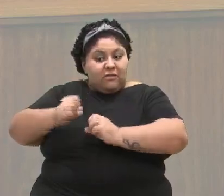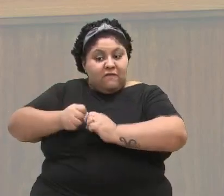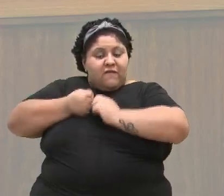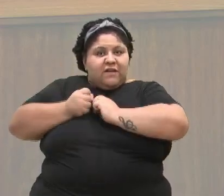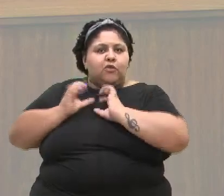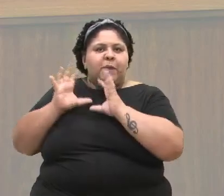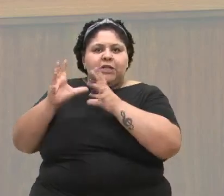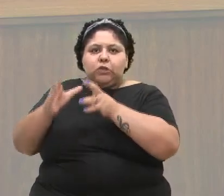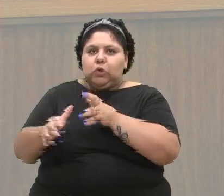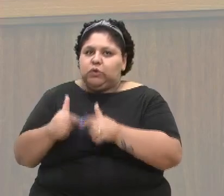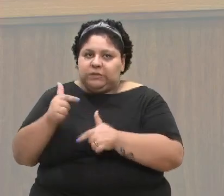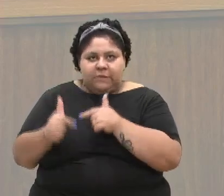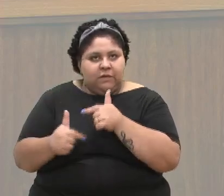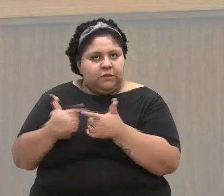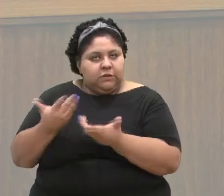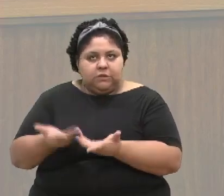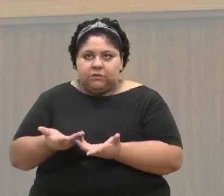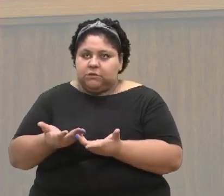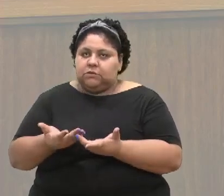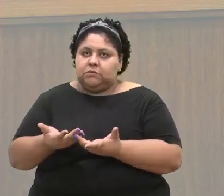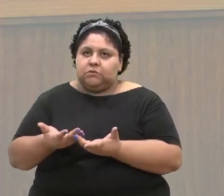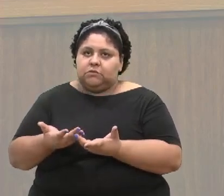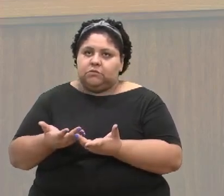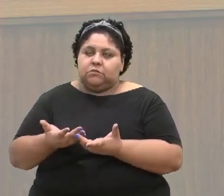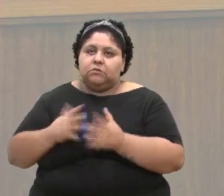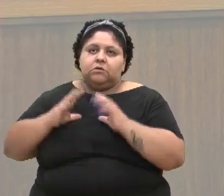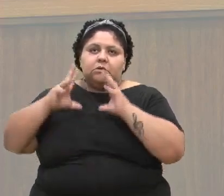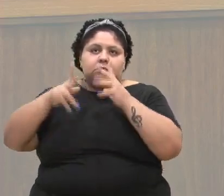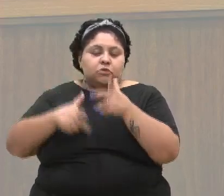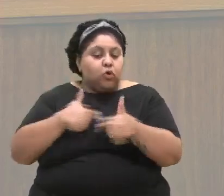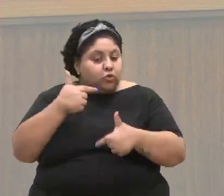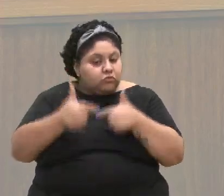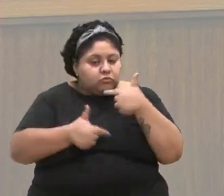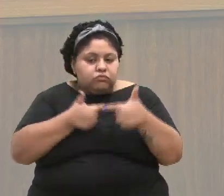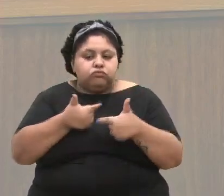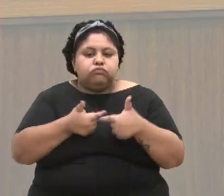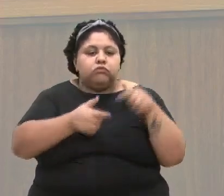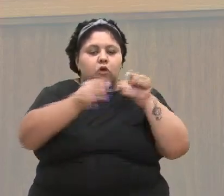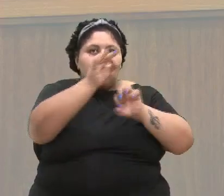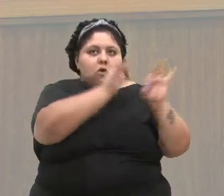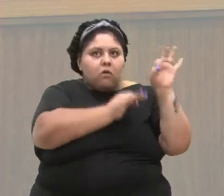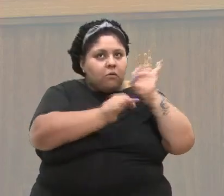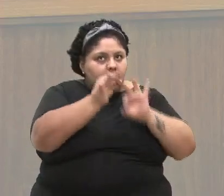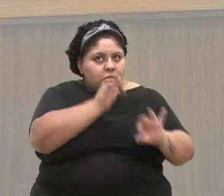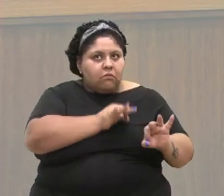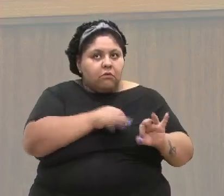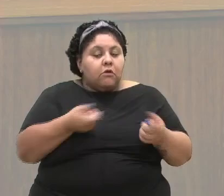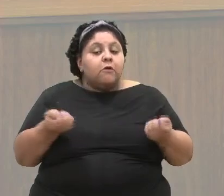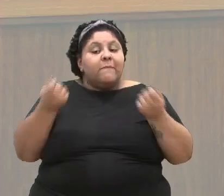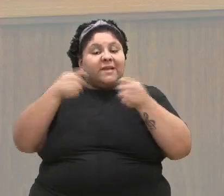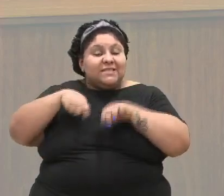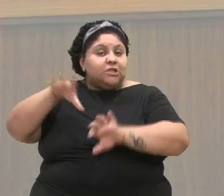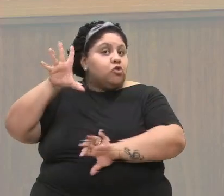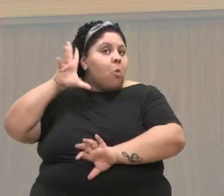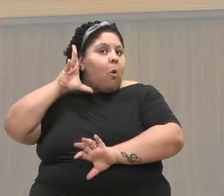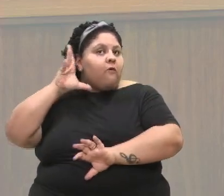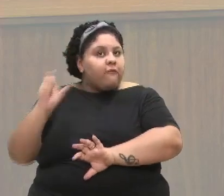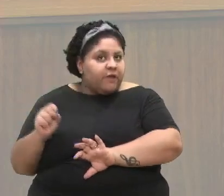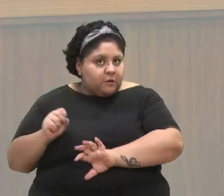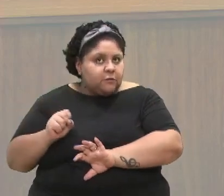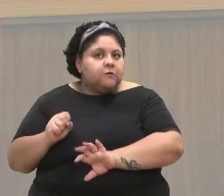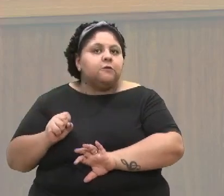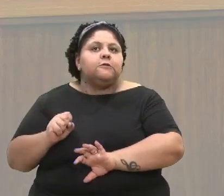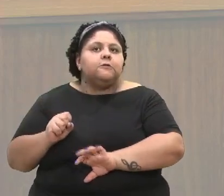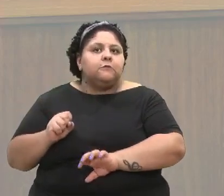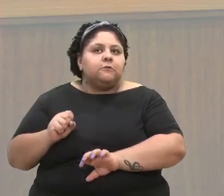os trabalhadores. Todos os trabalhadores que estão organizados precisam ser ouvidos. É